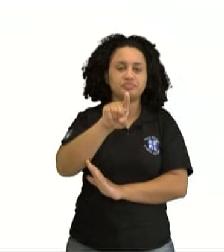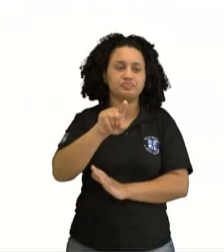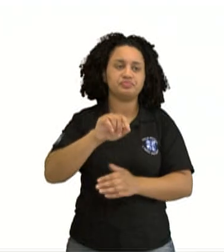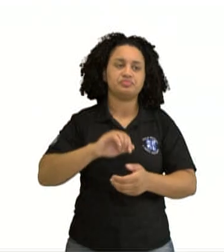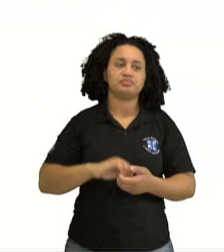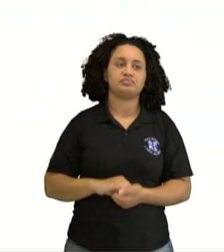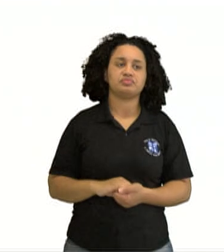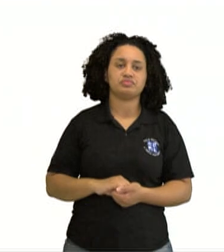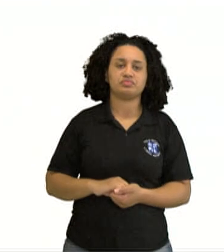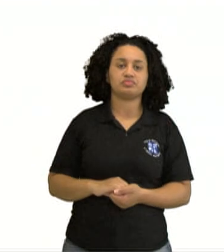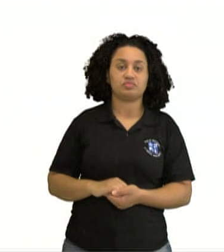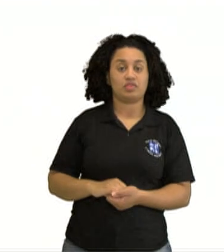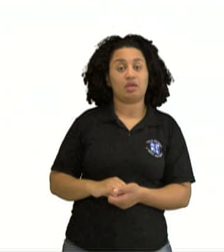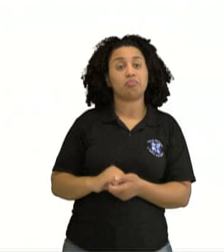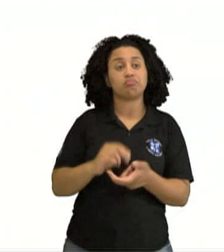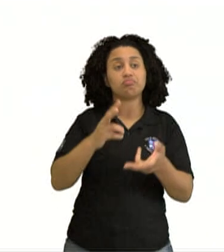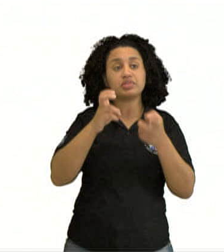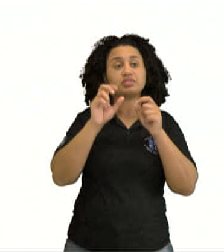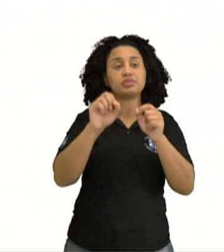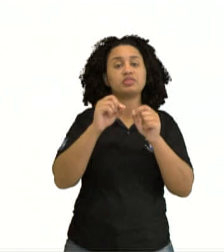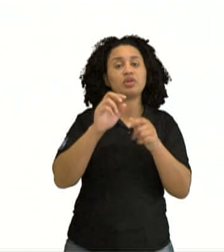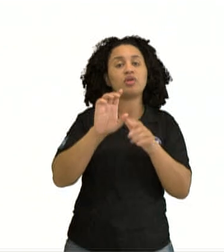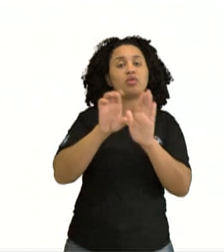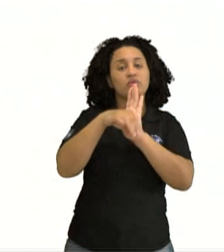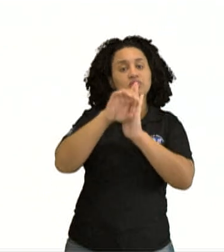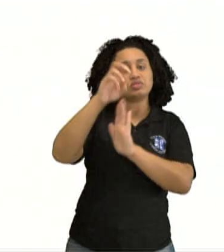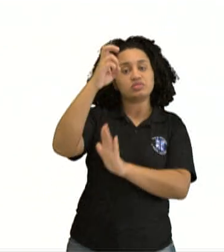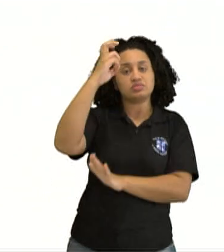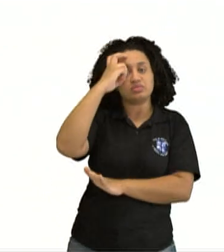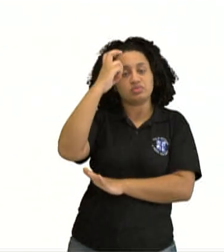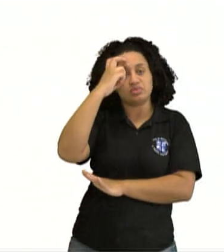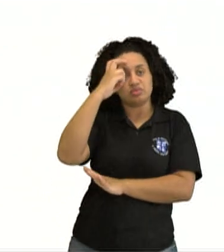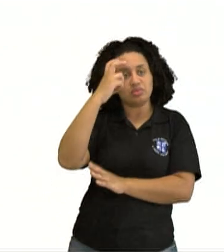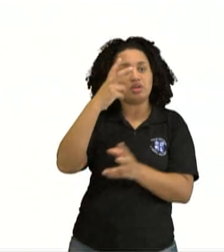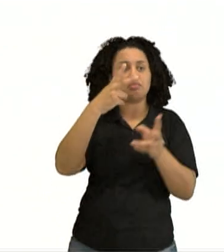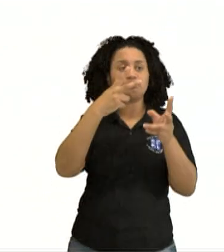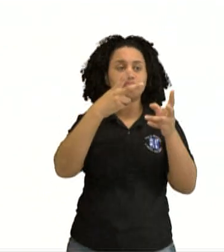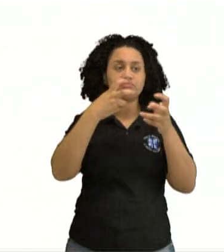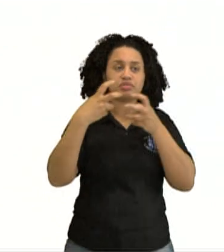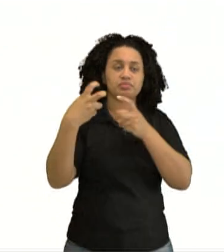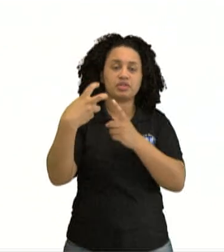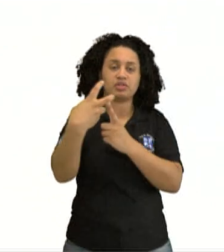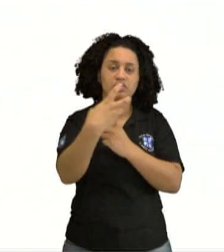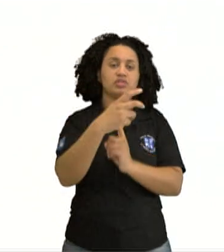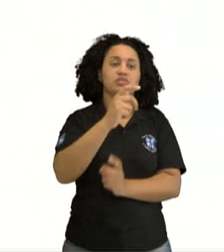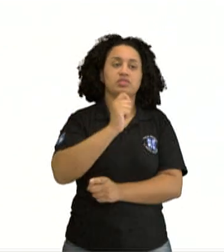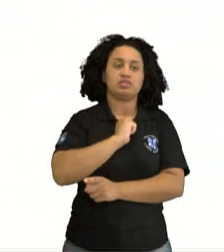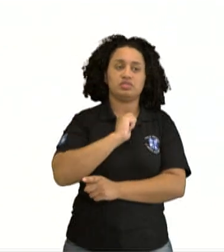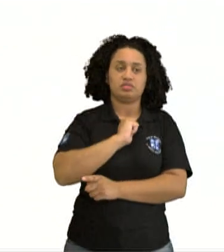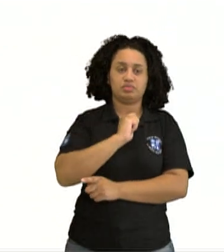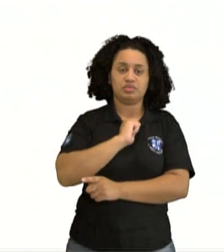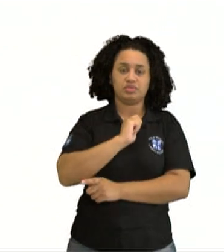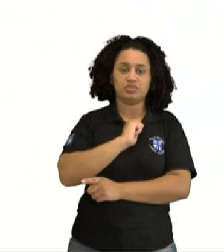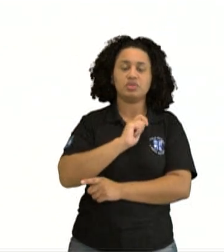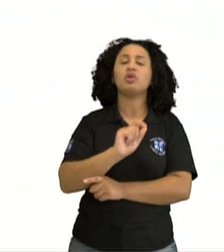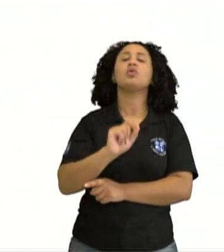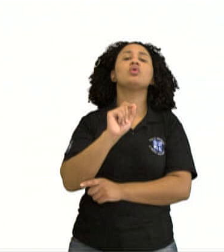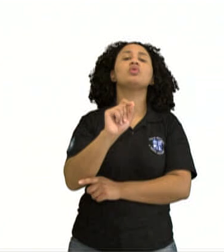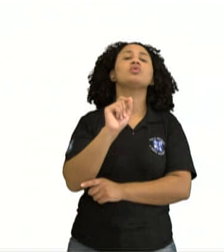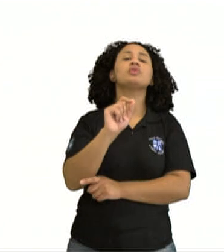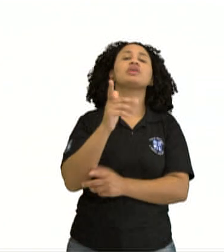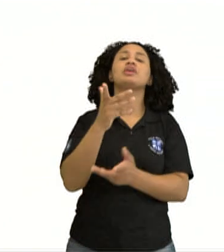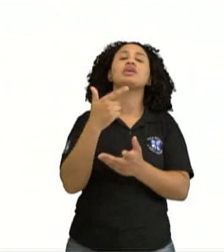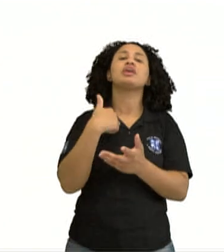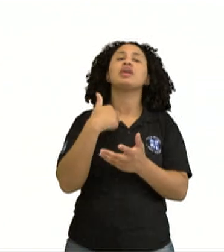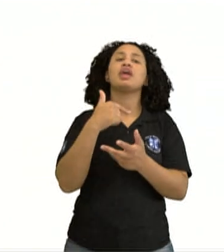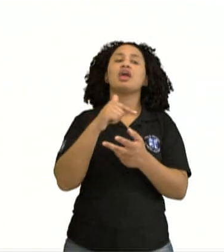vocês. Considerando o conceito de cultura sobre a perspectiva antropológica, julgue o